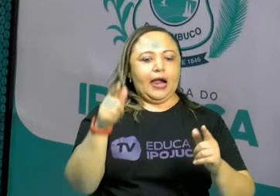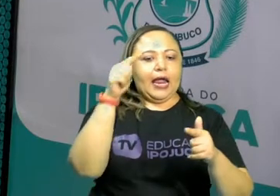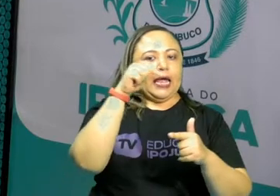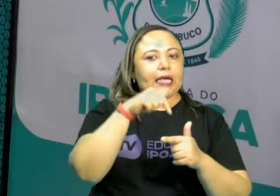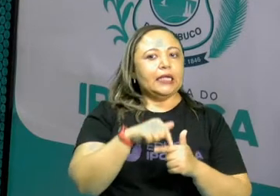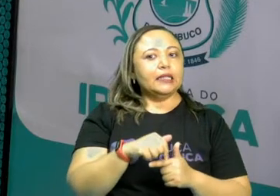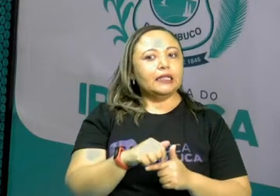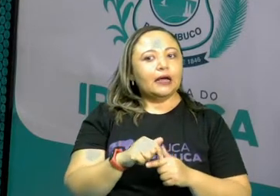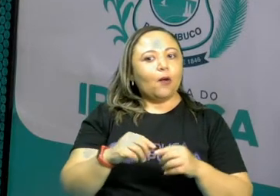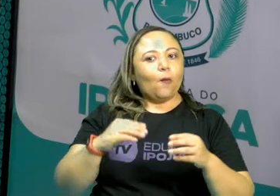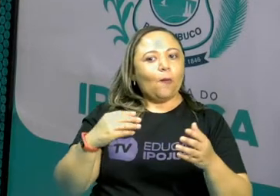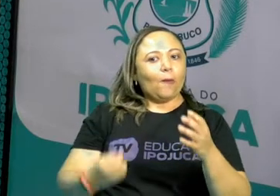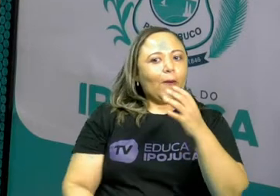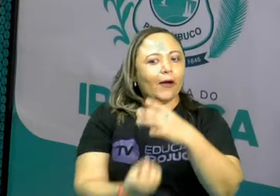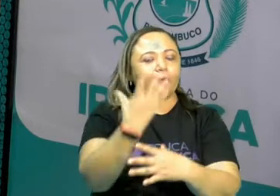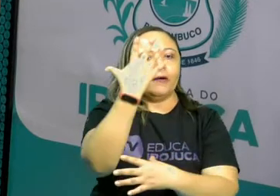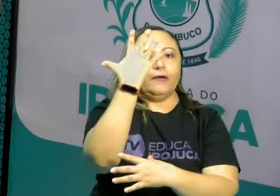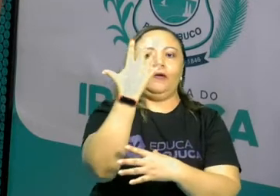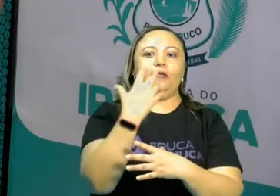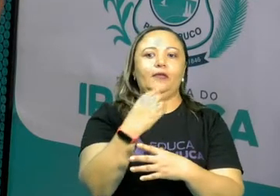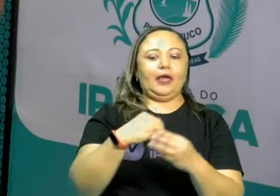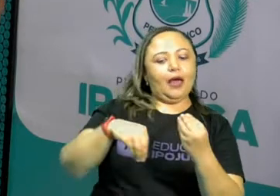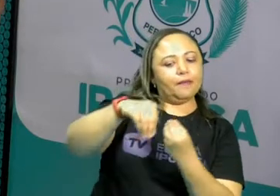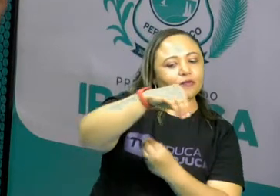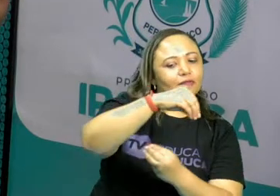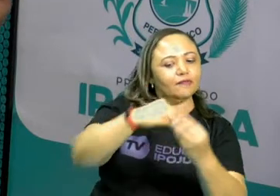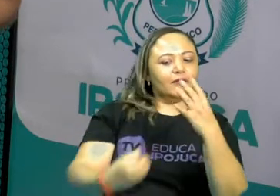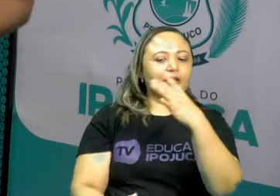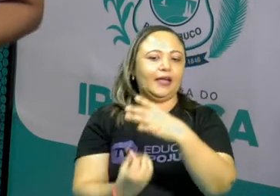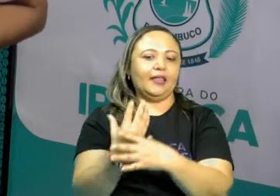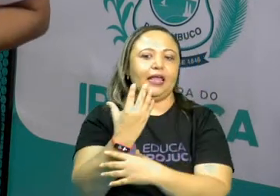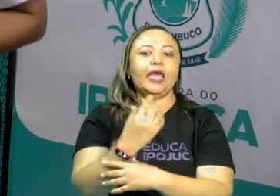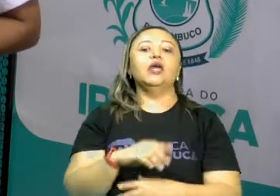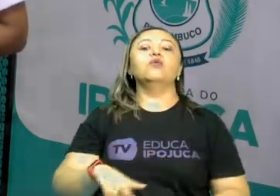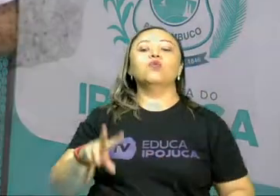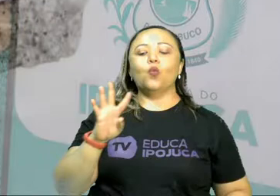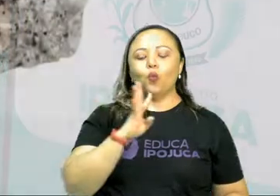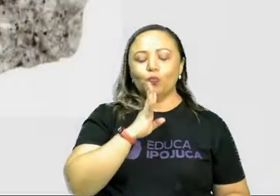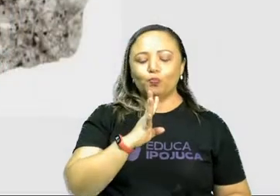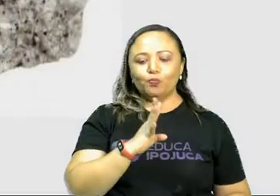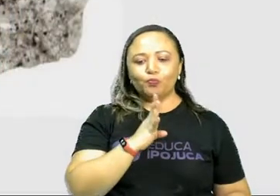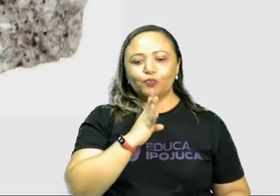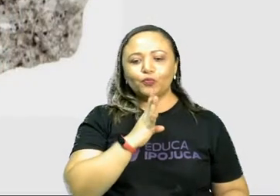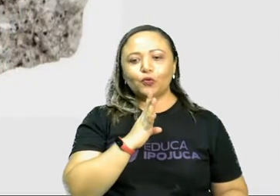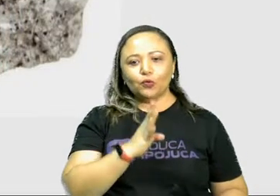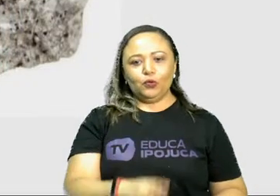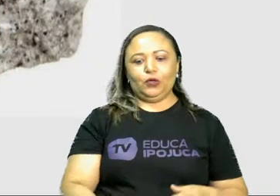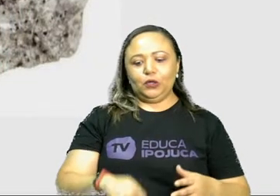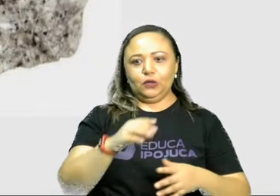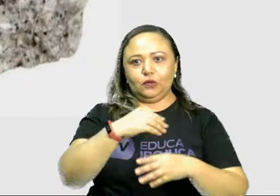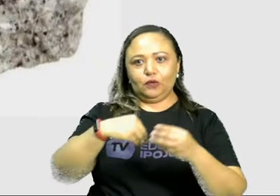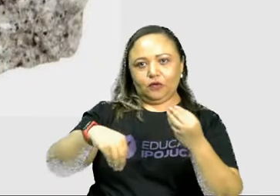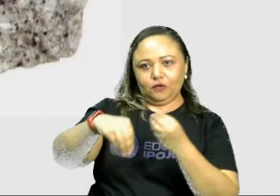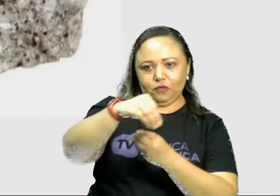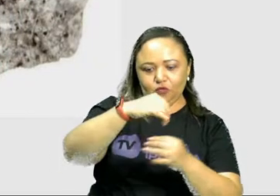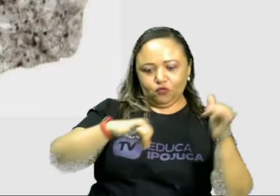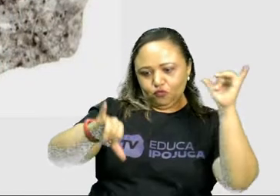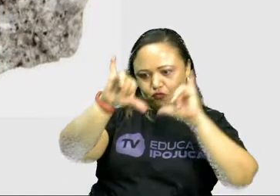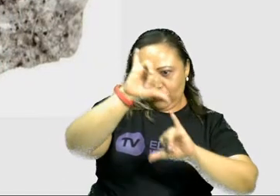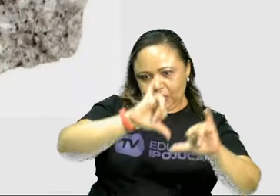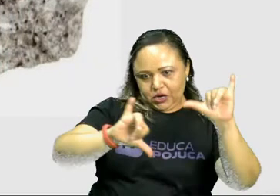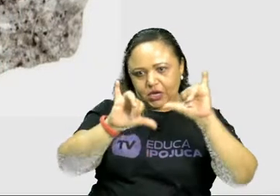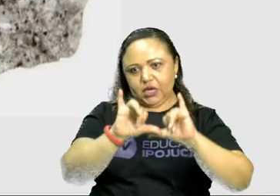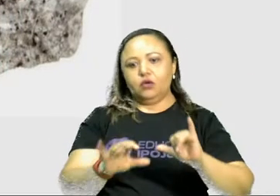identificar as substâncias que fazem parte dessa mistura. Por exemplo, aqui eu tenho uma pedra de